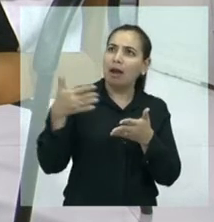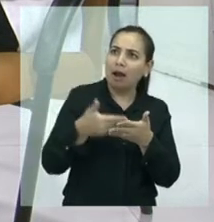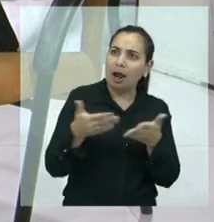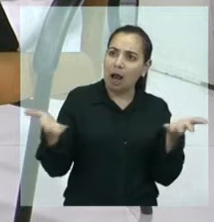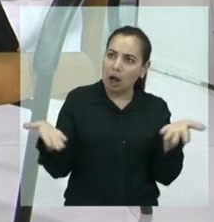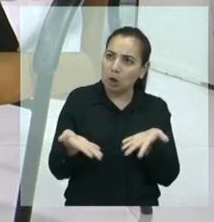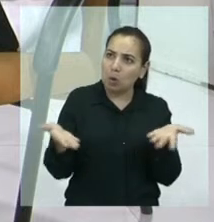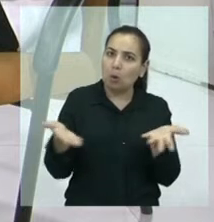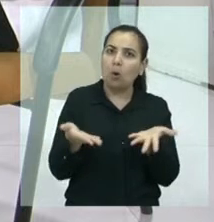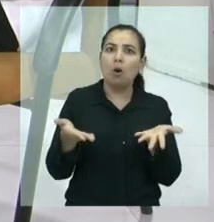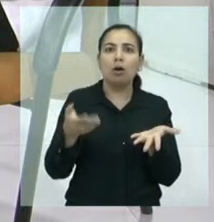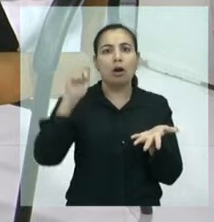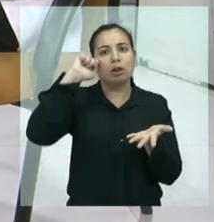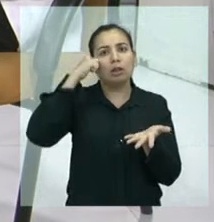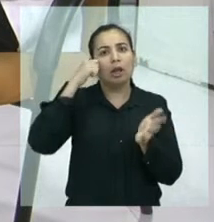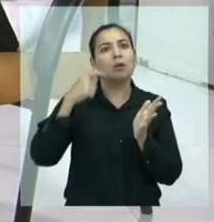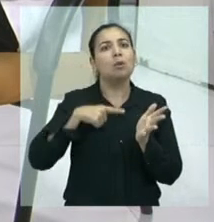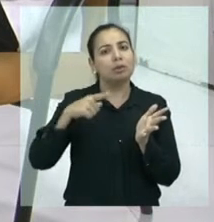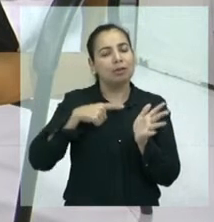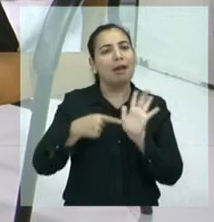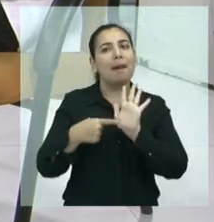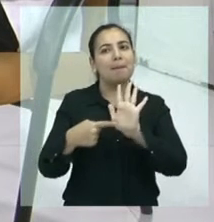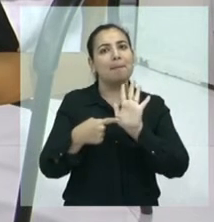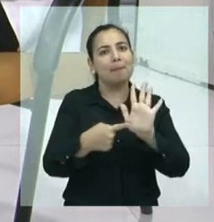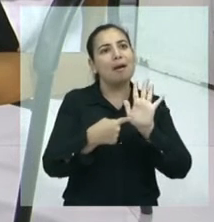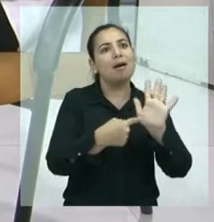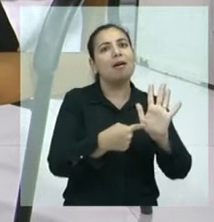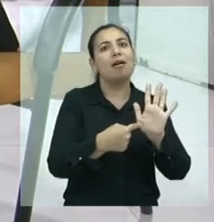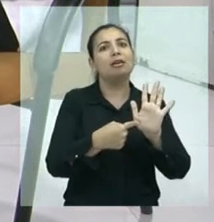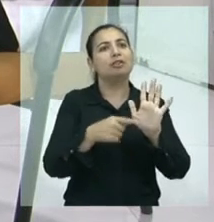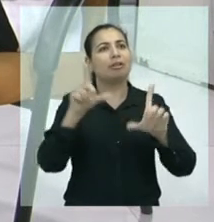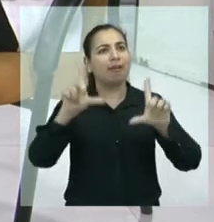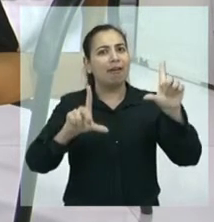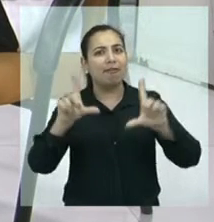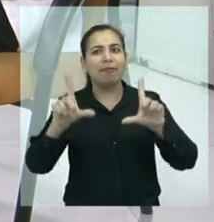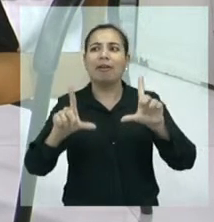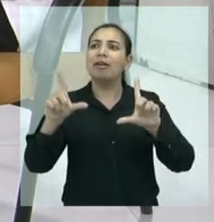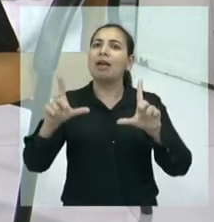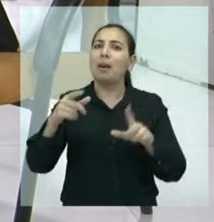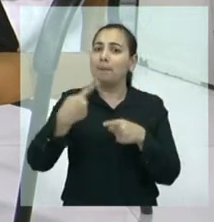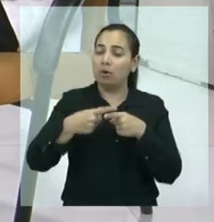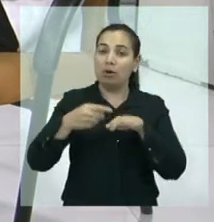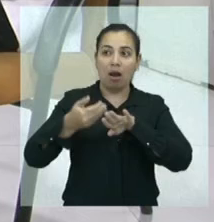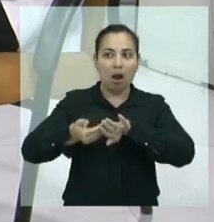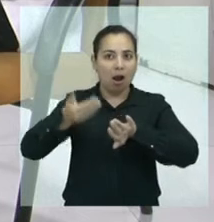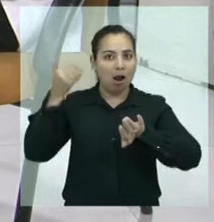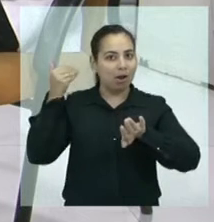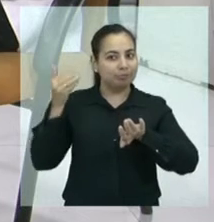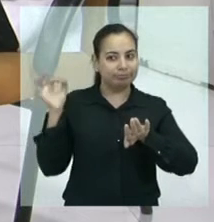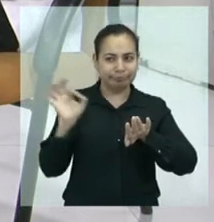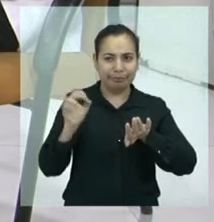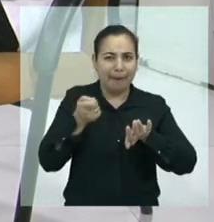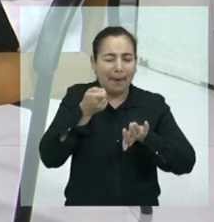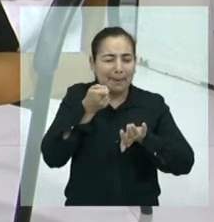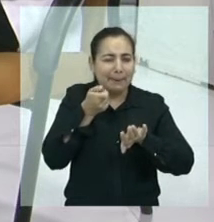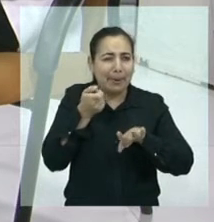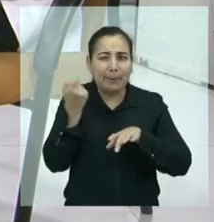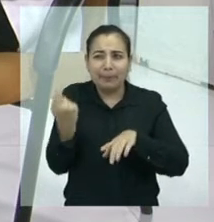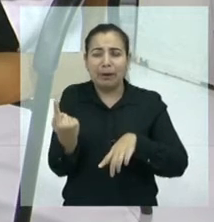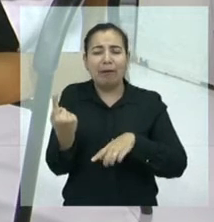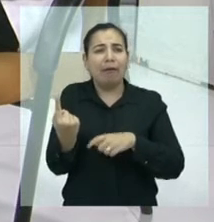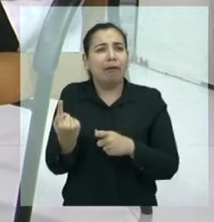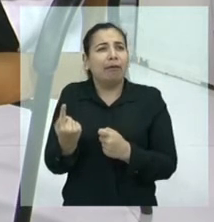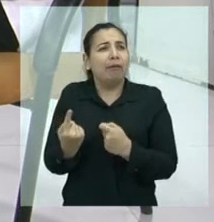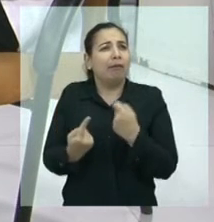coisa que há 50 anos, 40 anos atrás, era muito pouco, né? Então isso aí é um avanço, assim, não